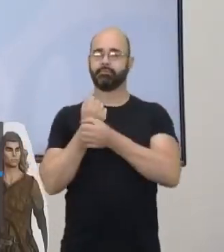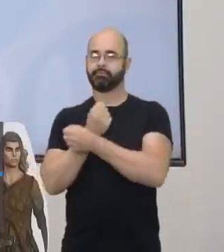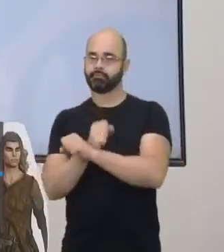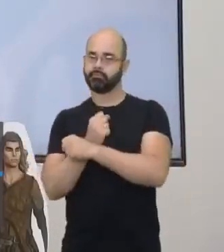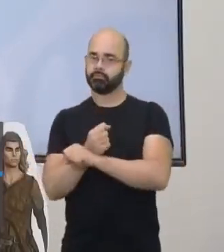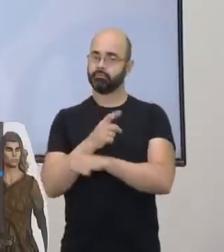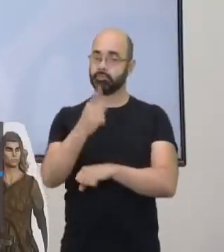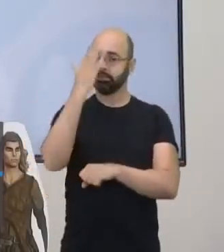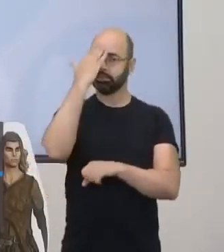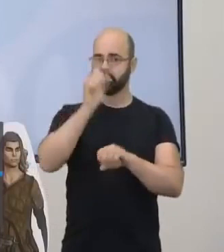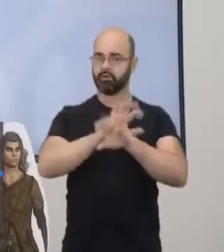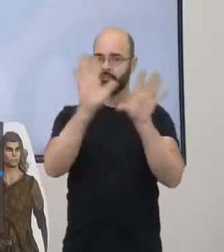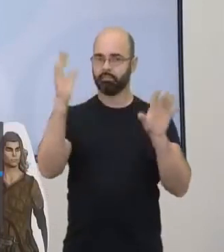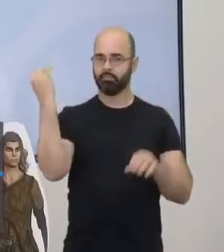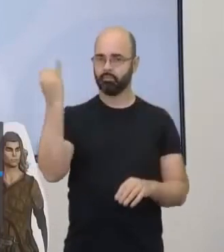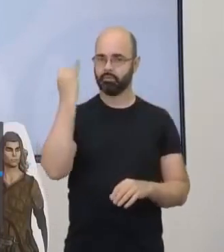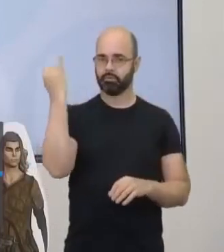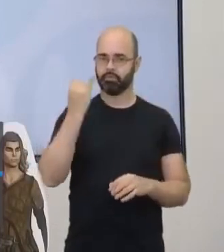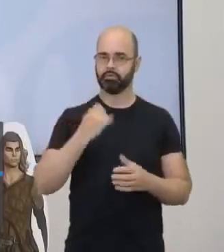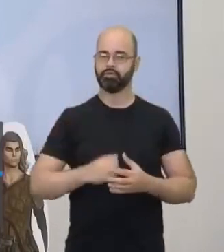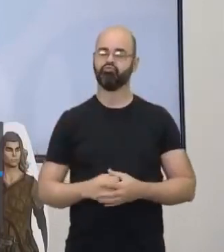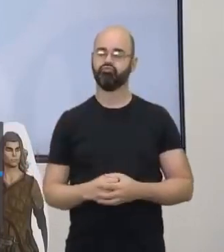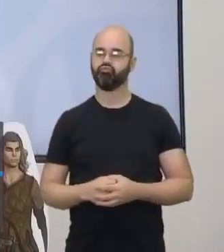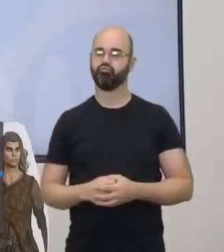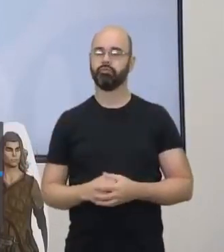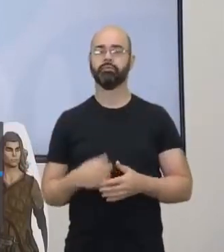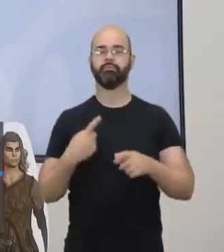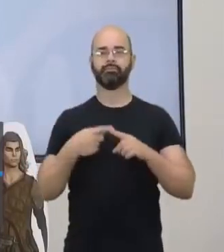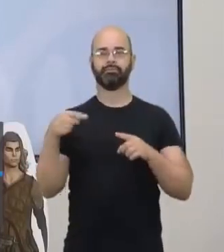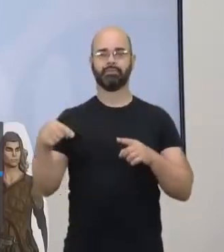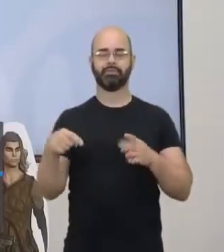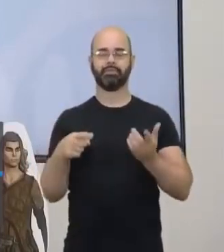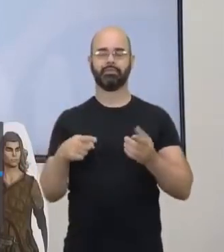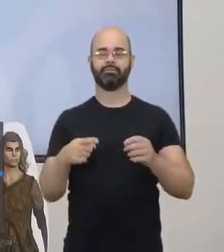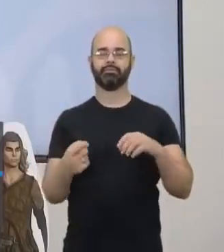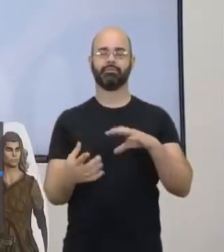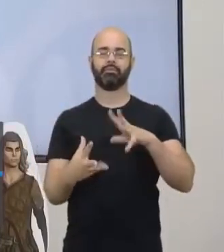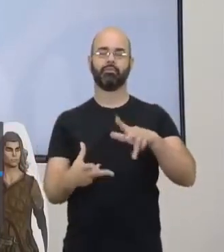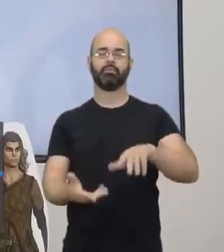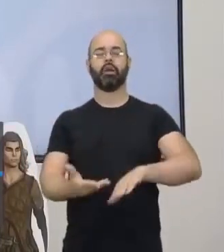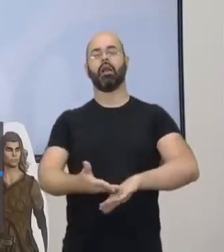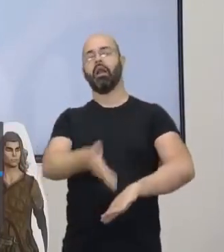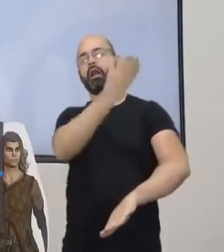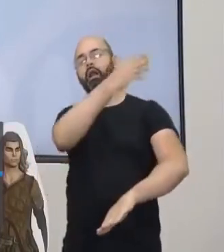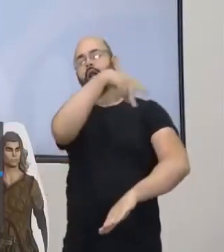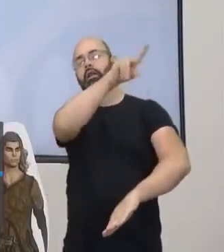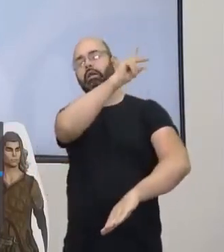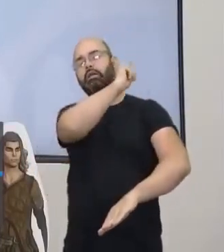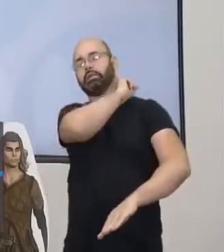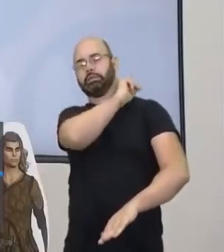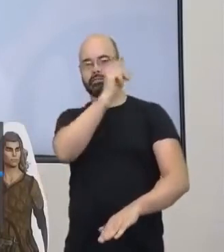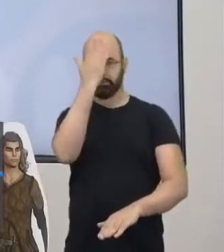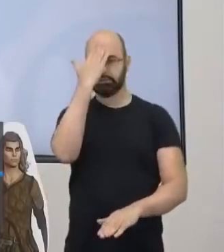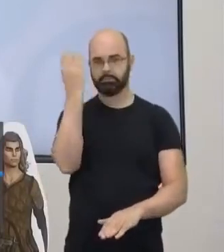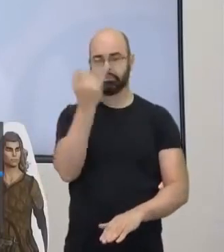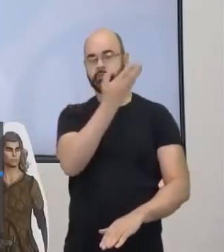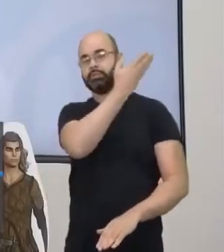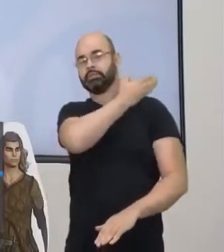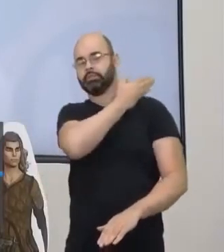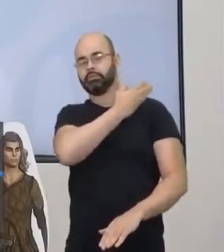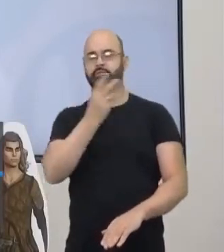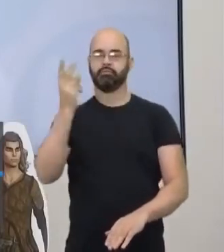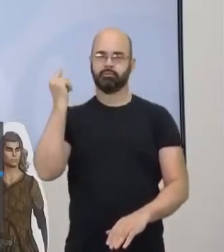poder continuar aqui no mundo antigo, né? Mas, basicamente é isso. O servo, ele não pode